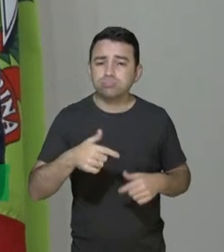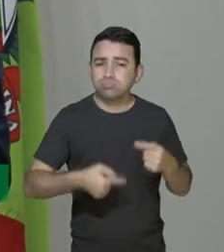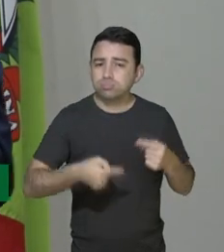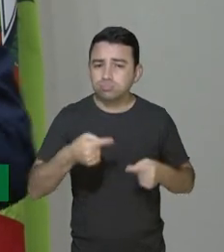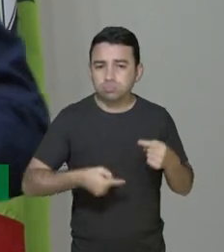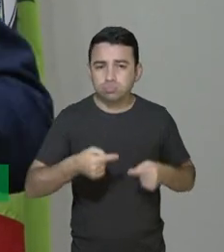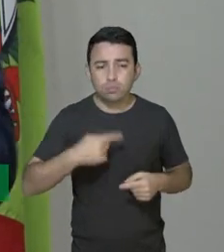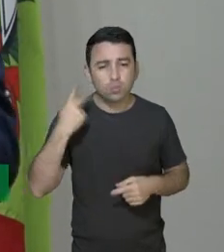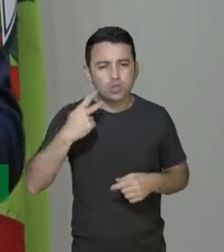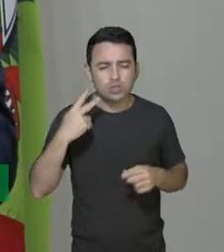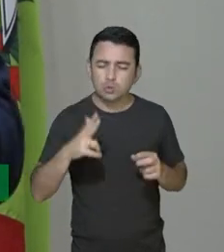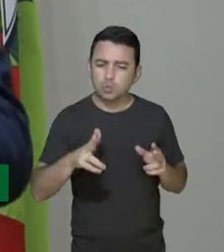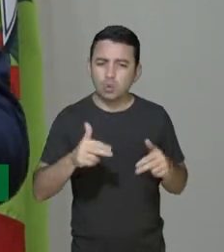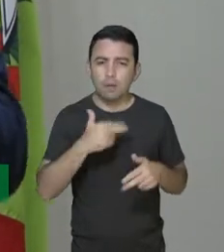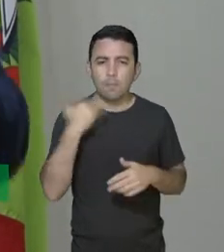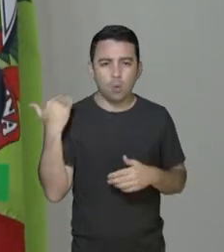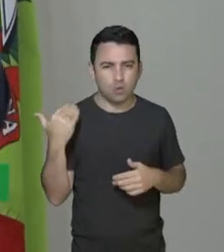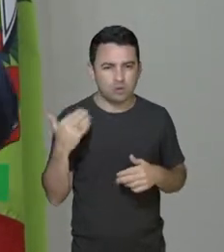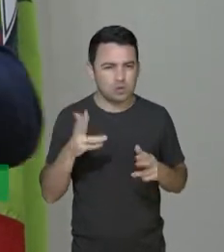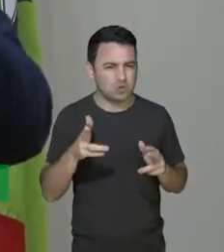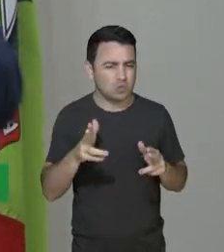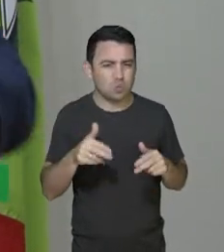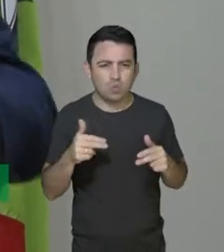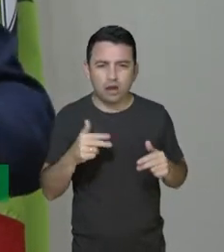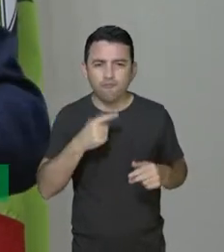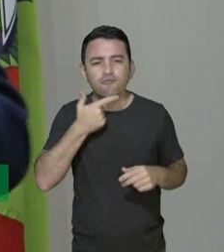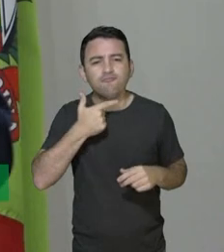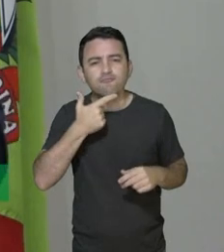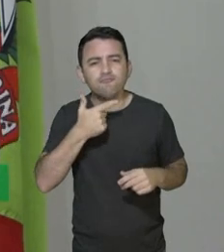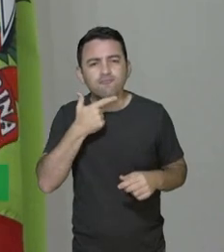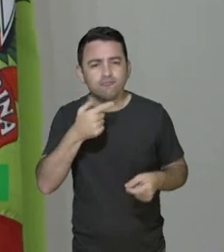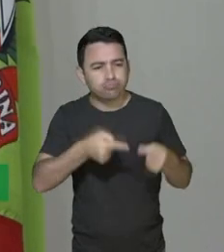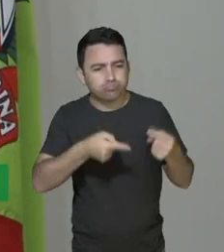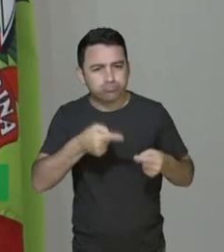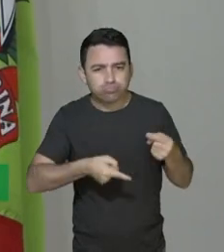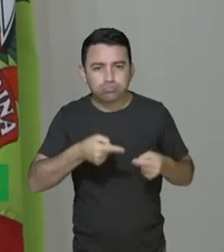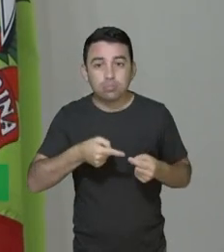nunca morre, nunca deixa de ter vontade de disputar uma eleição.